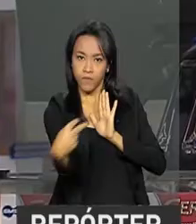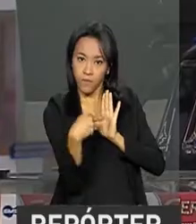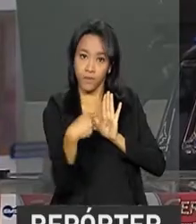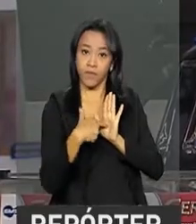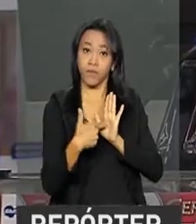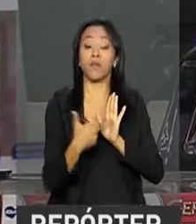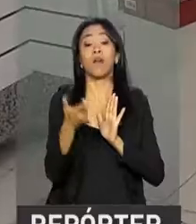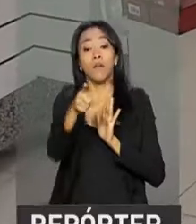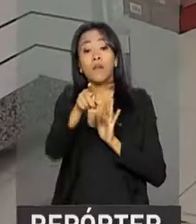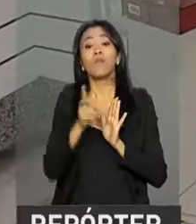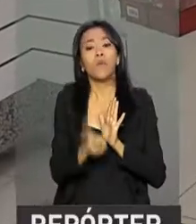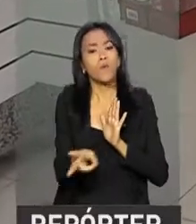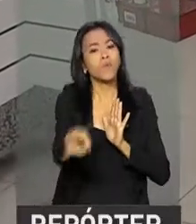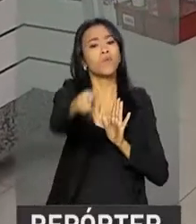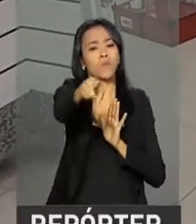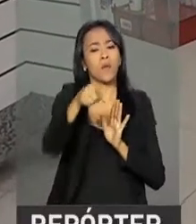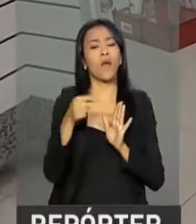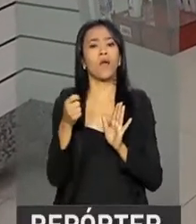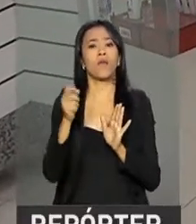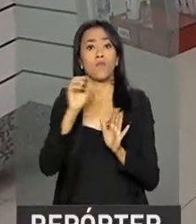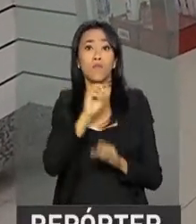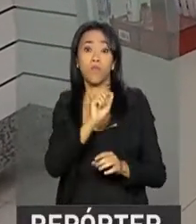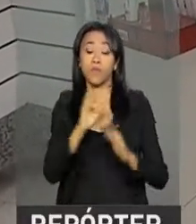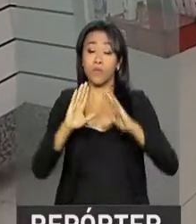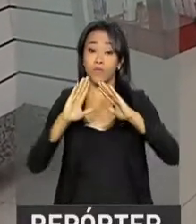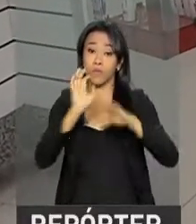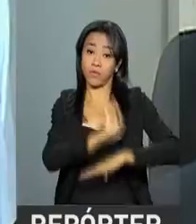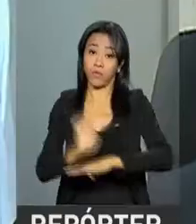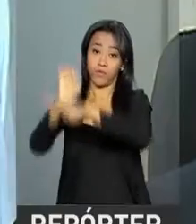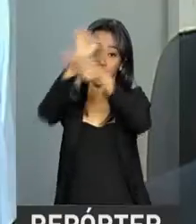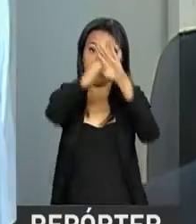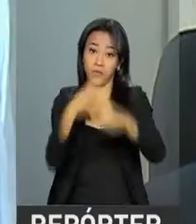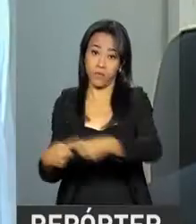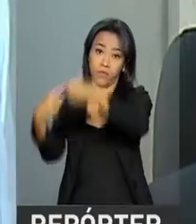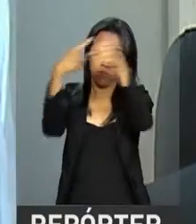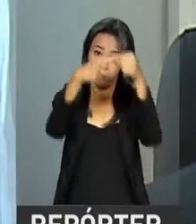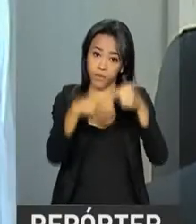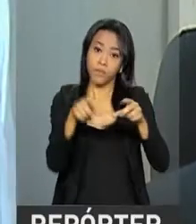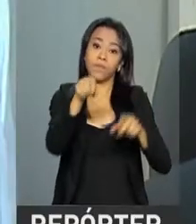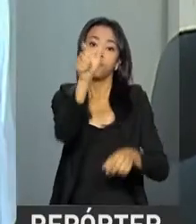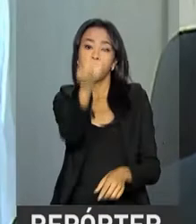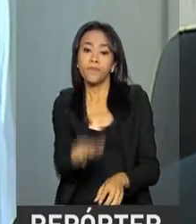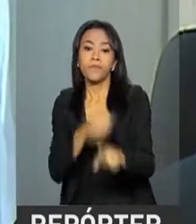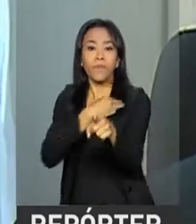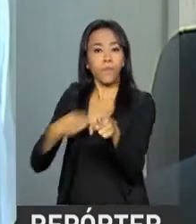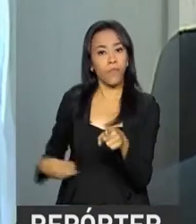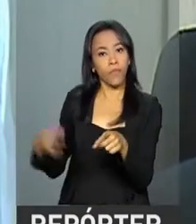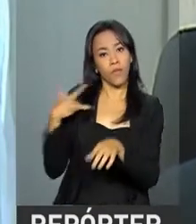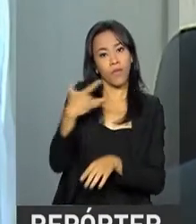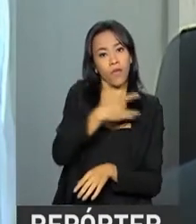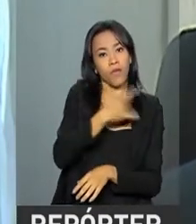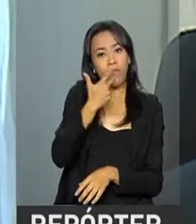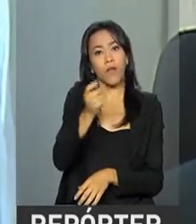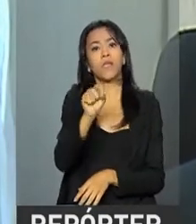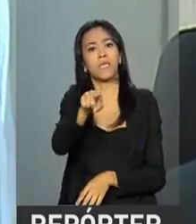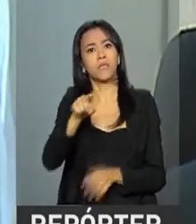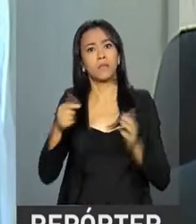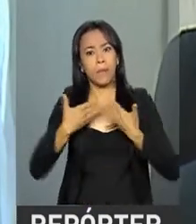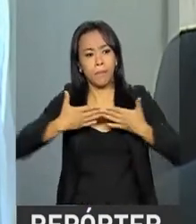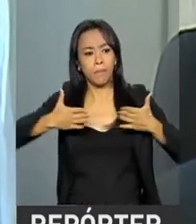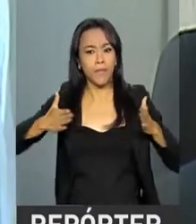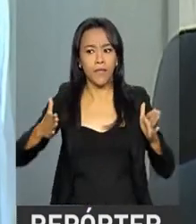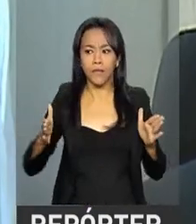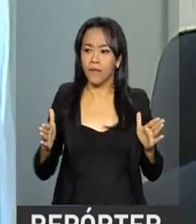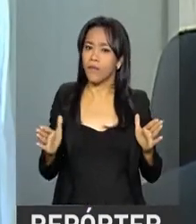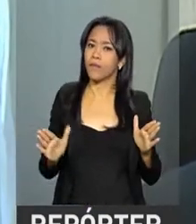funcionamento continuado pelos estados e municípios o ministro da saúde afirma que a medida amplia a